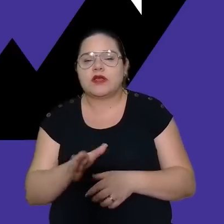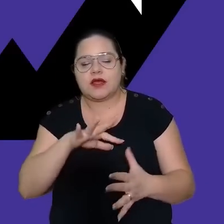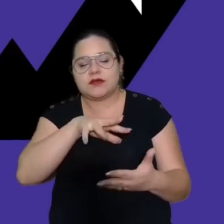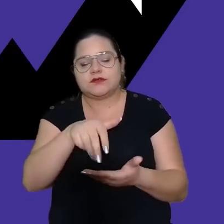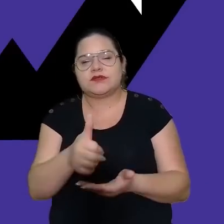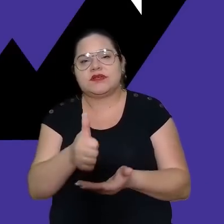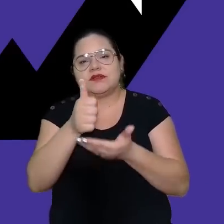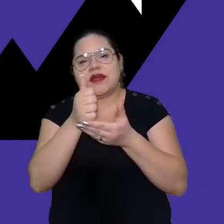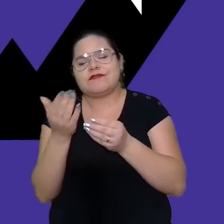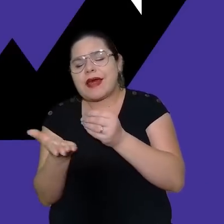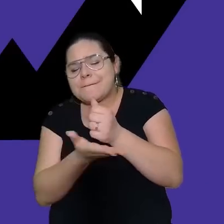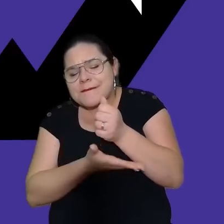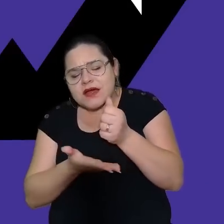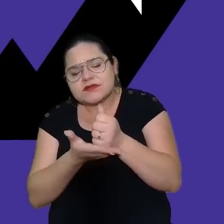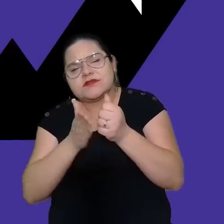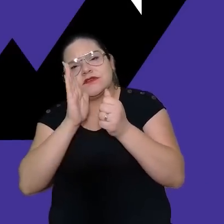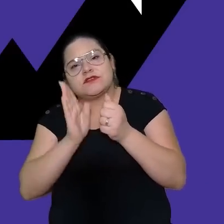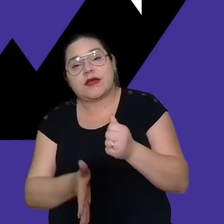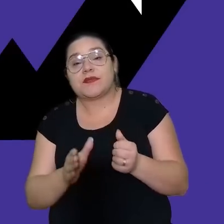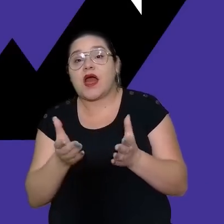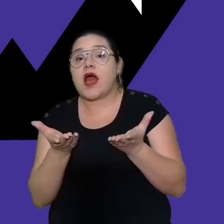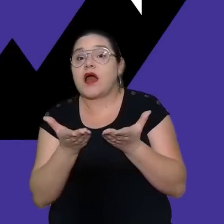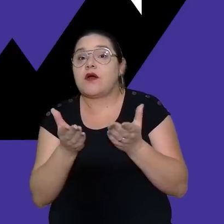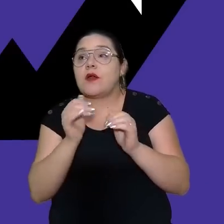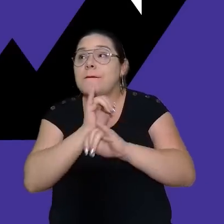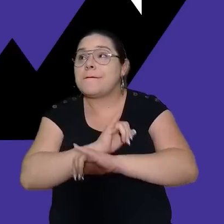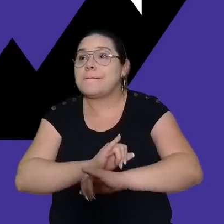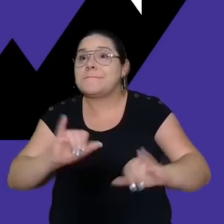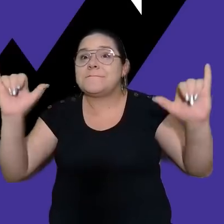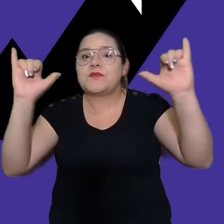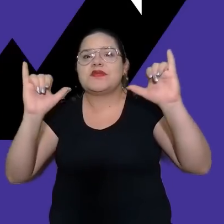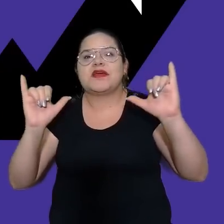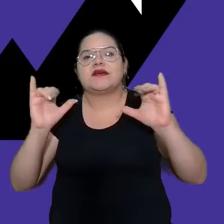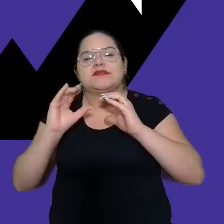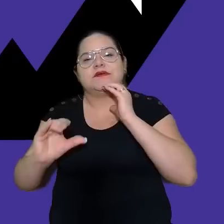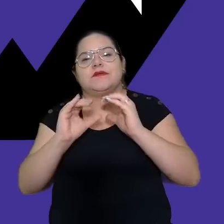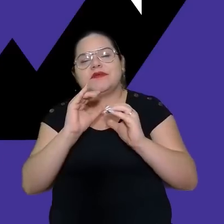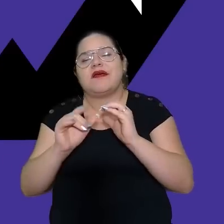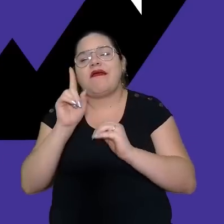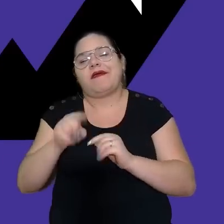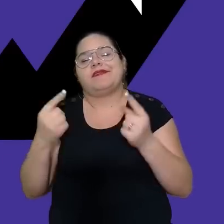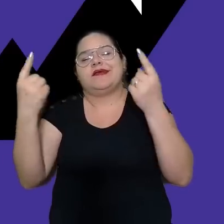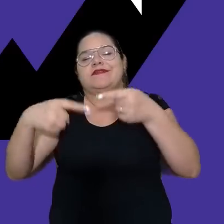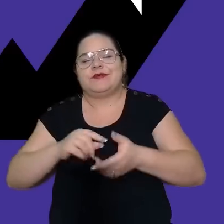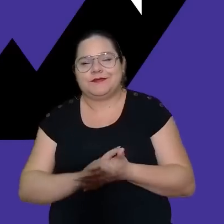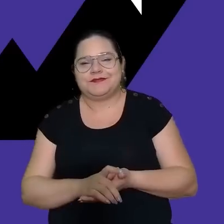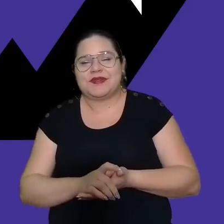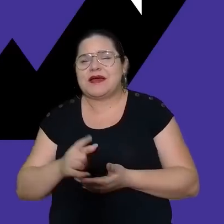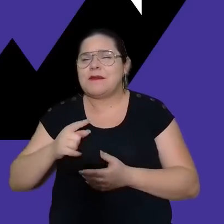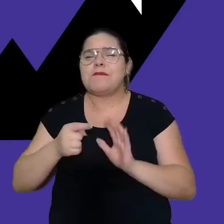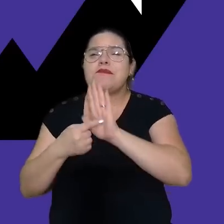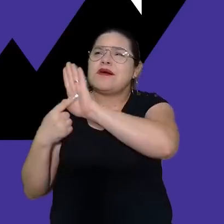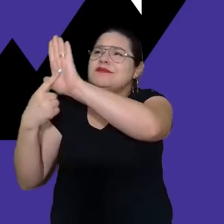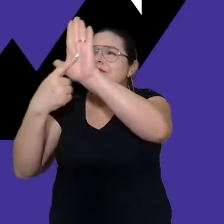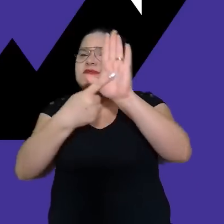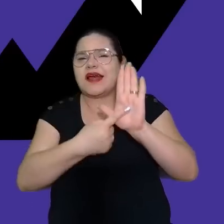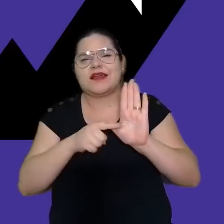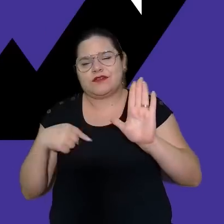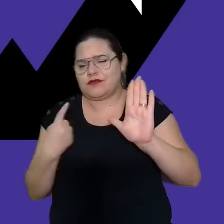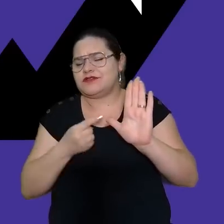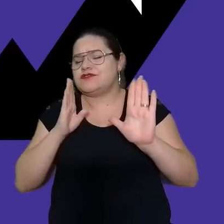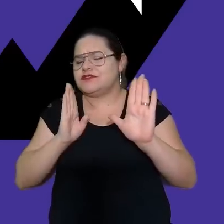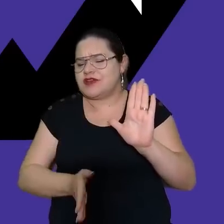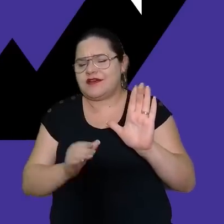precisa fazer, é o maior desafio, é comunicar o resto do mundo, explicar para o resto do mundo que isso já vem sendo feito há muito tempo,